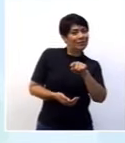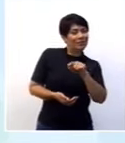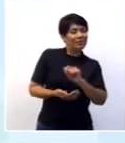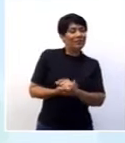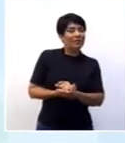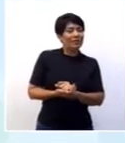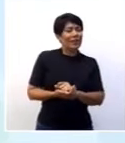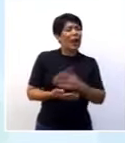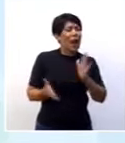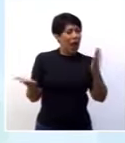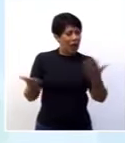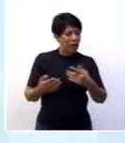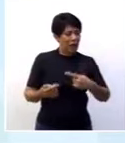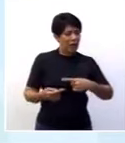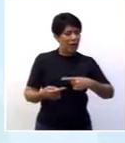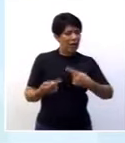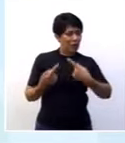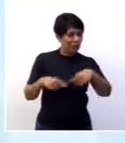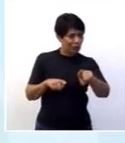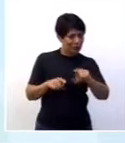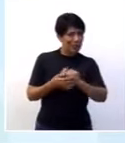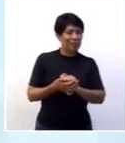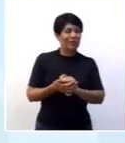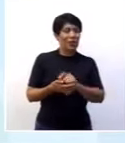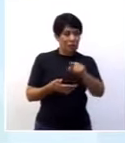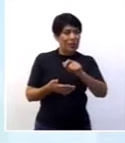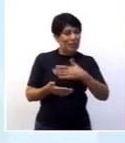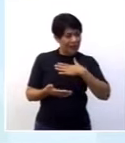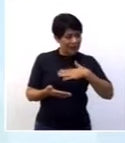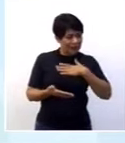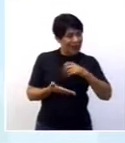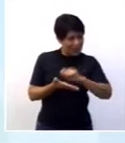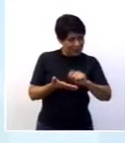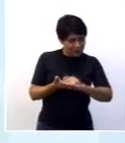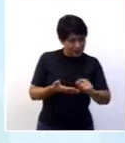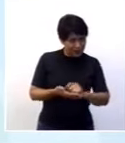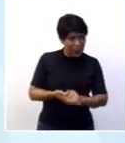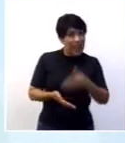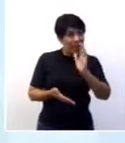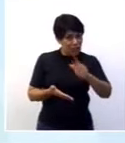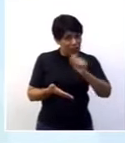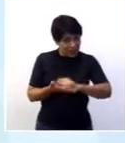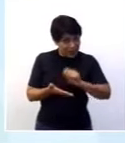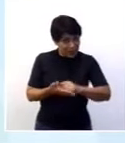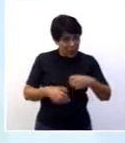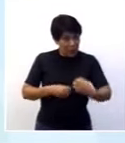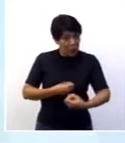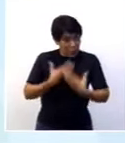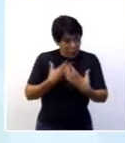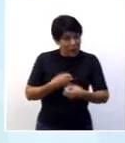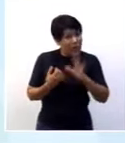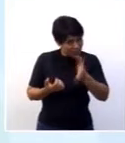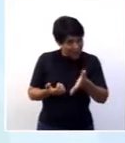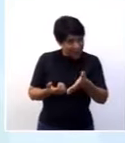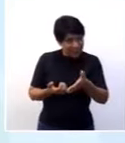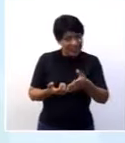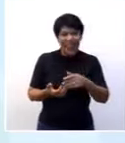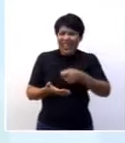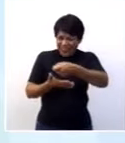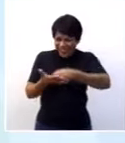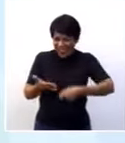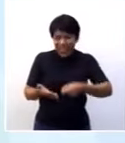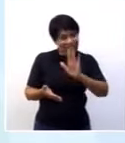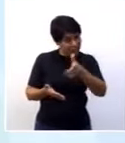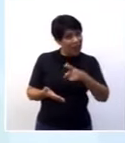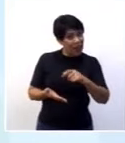aí um desafio agora. Gosta de escrever? Já escreveu algum poema? Já tem algum texto escrito por